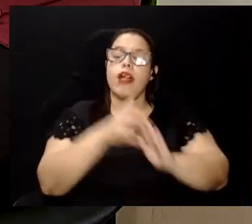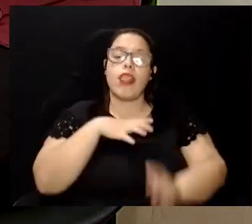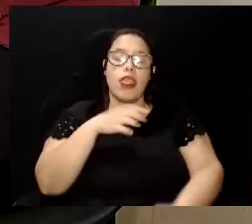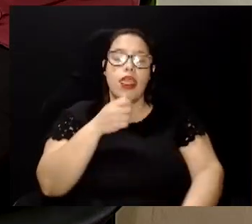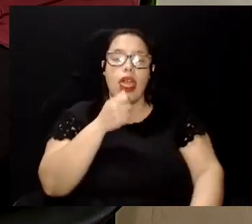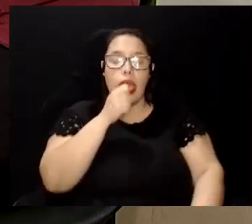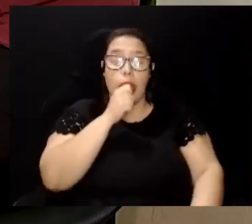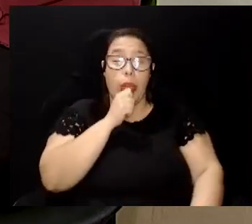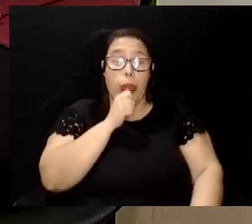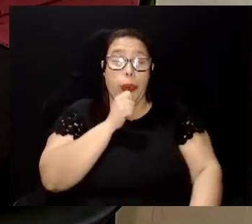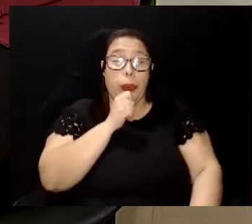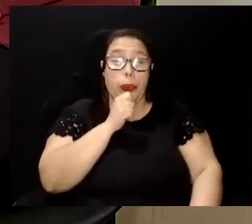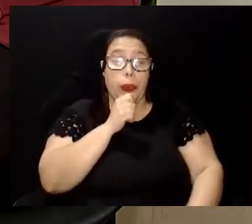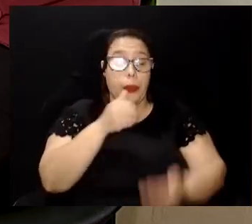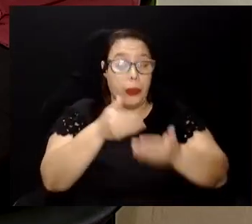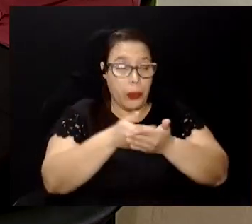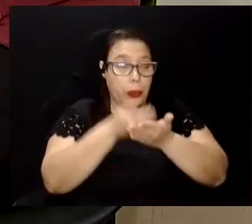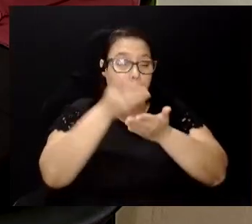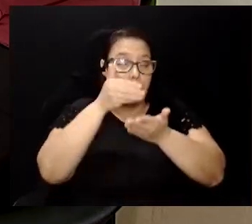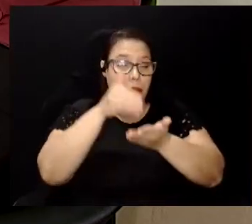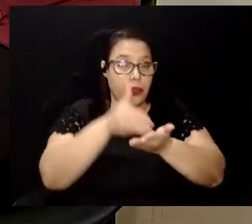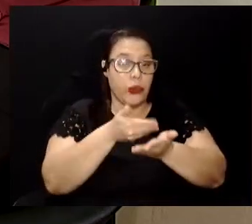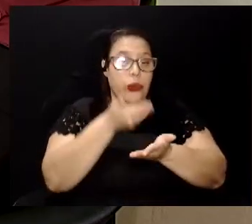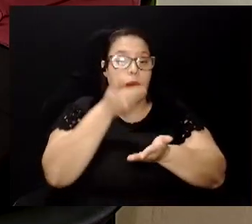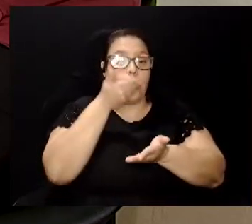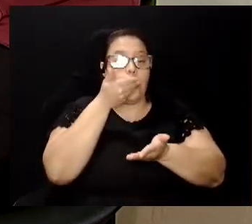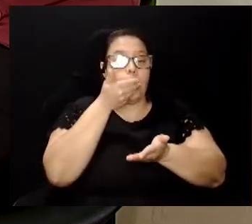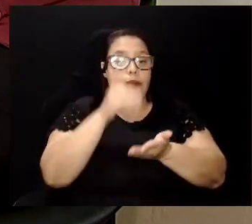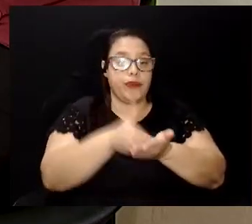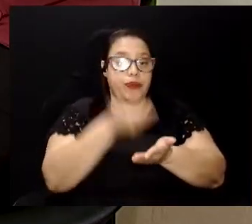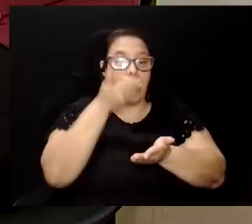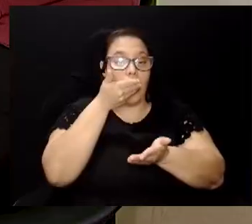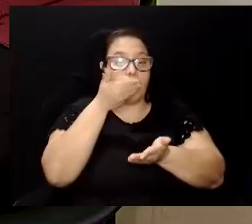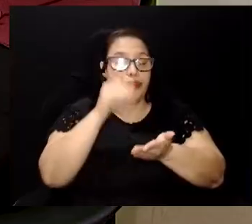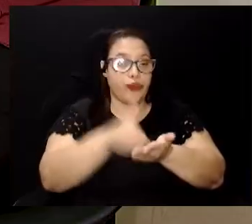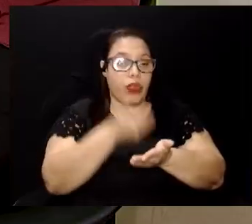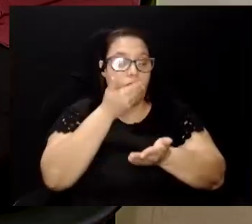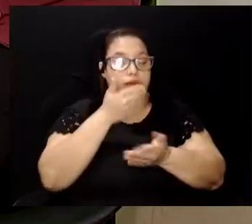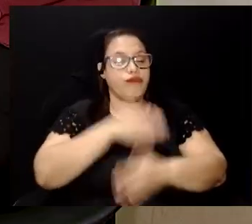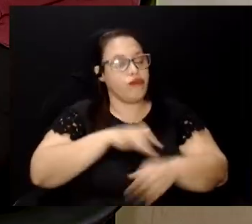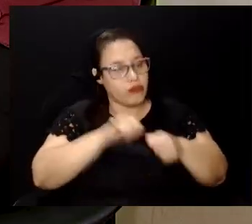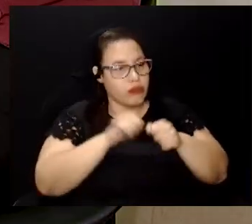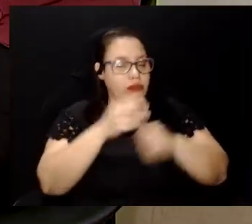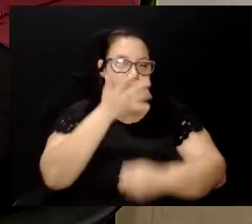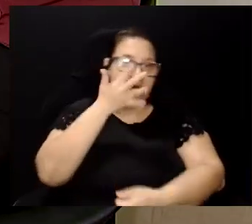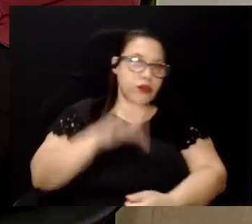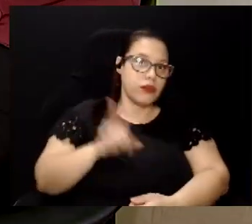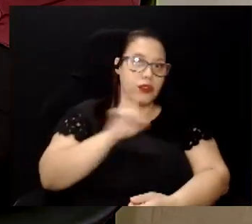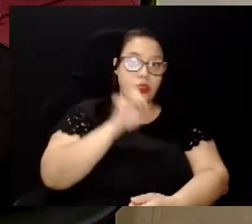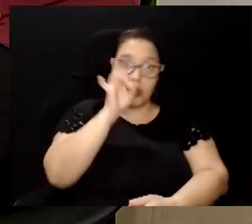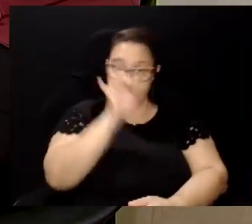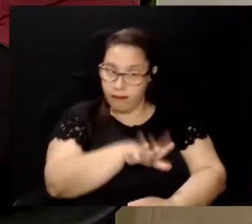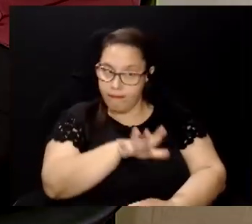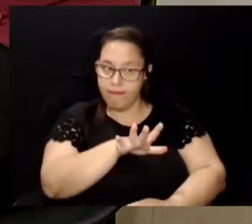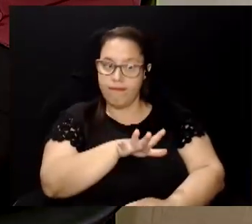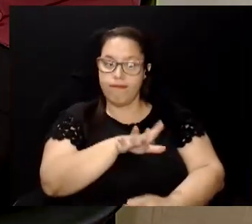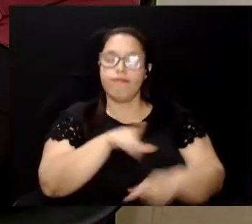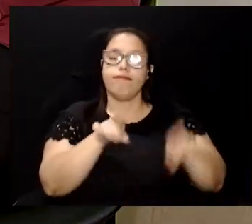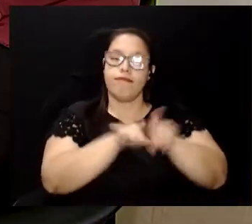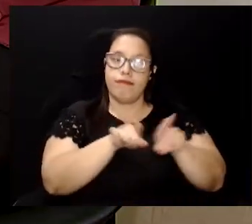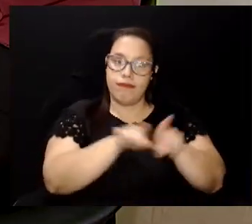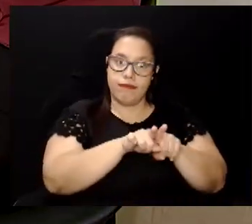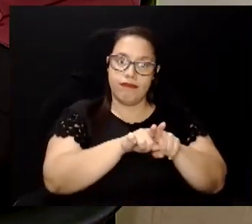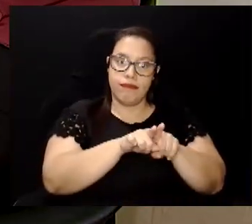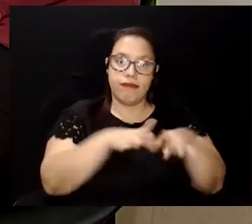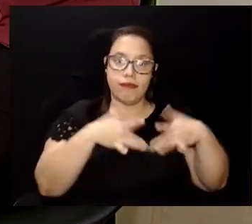então eles trazem. Vendo a necessidade. E aí a gente faz para as crianças, e não só isso, mas a gente também dá para as crianças levarem